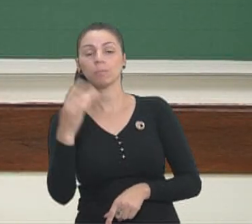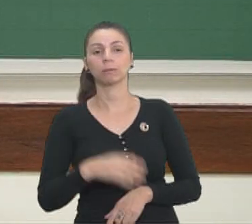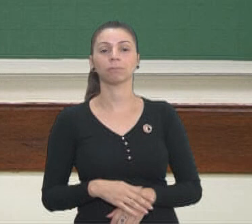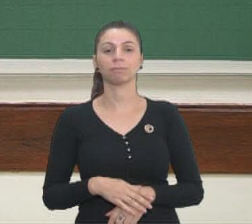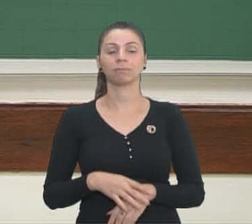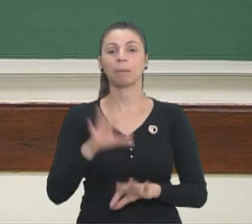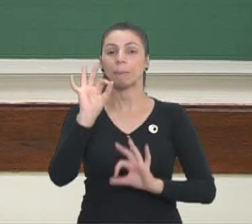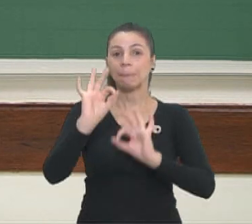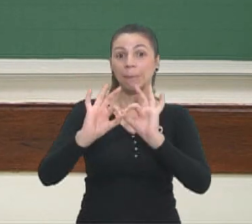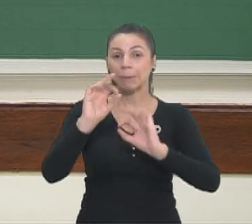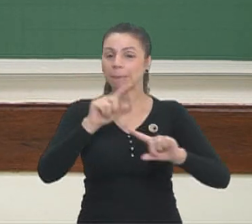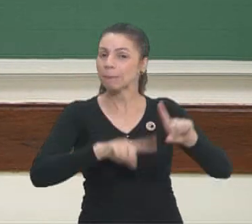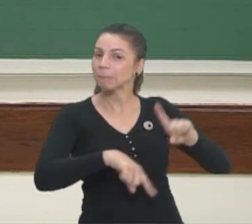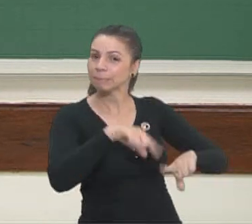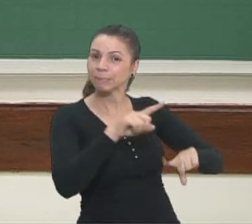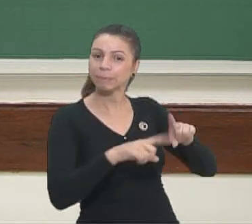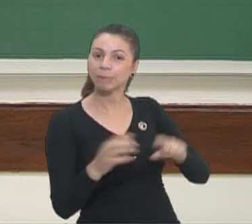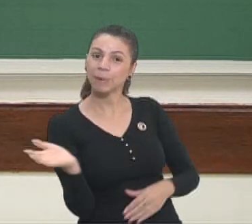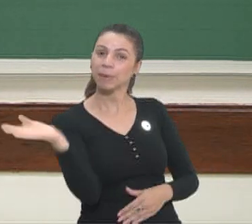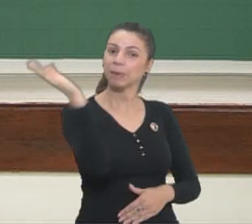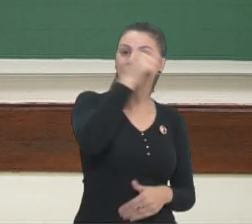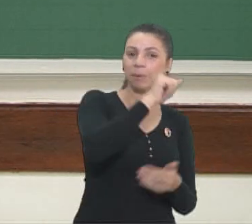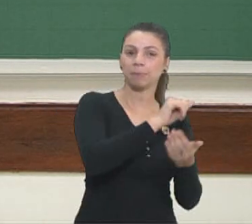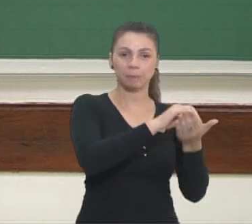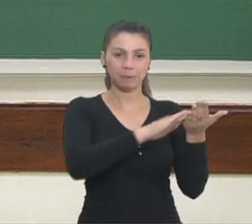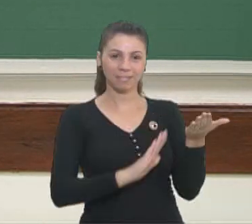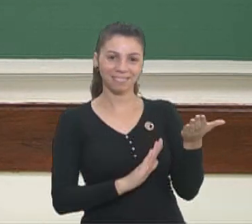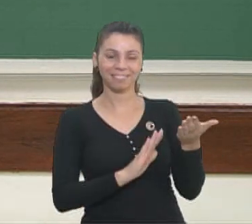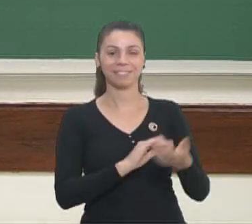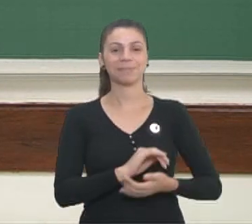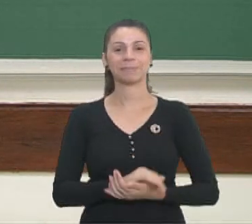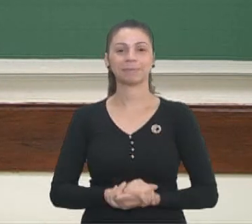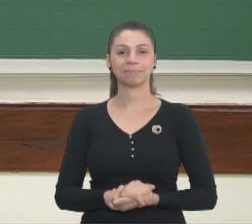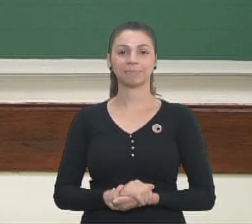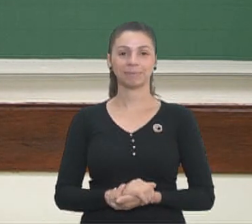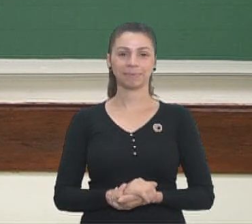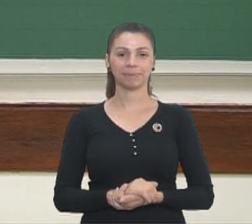seus materiais e vamos aos exercícios.